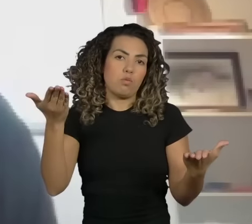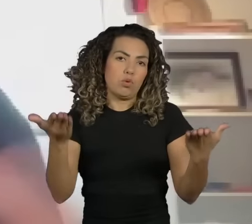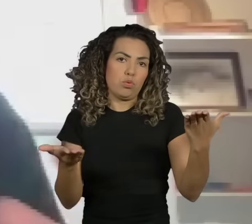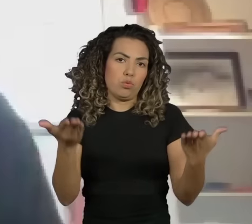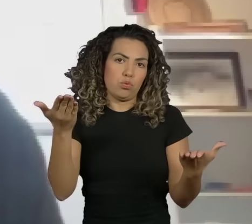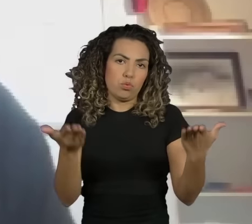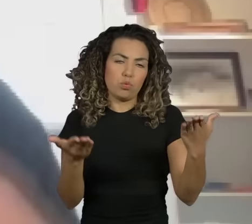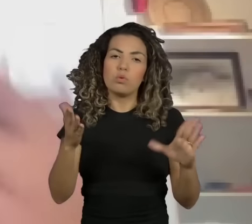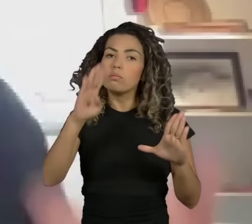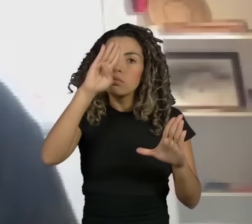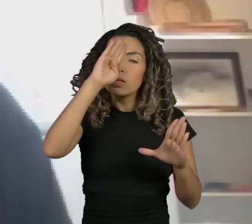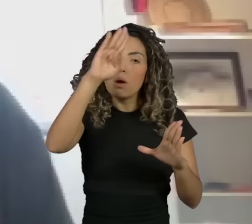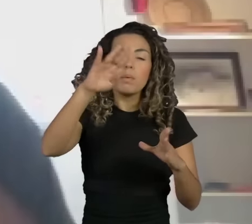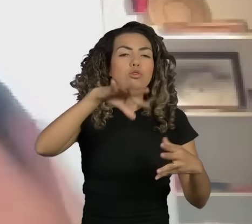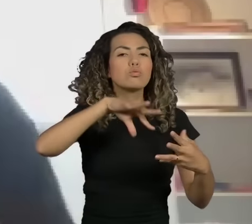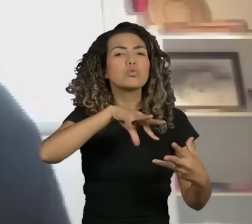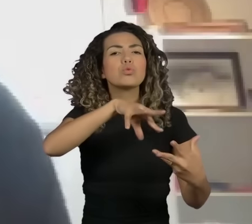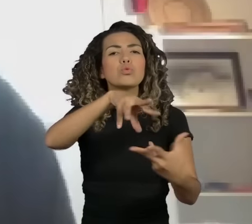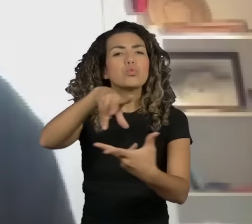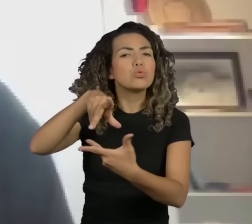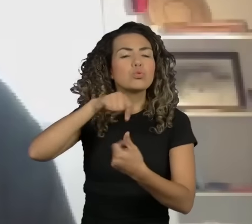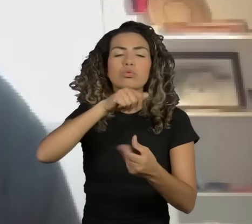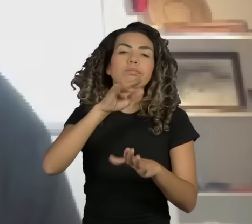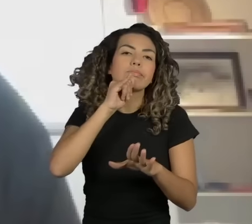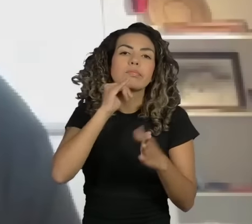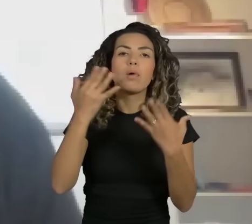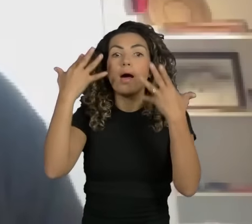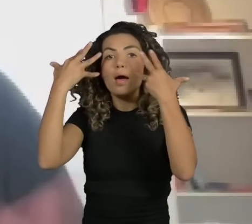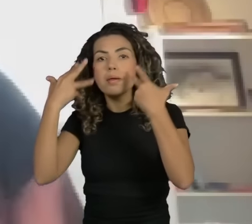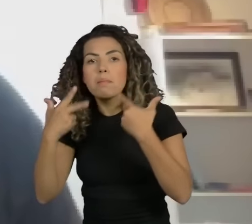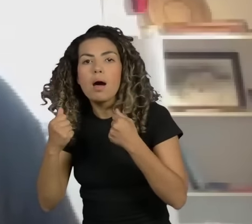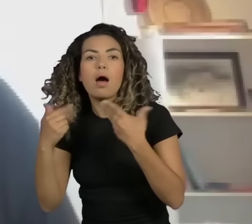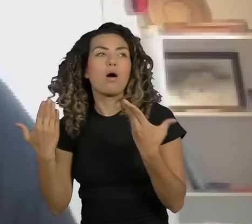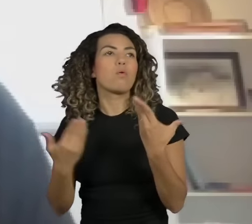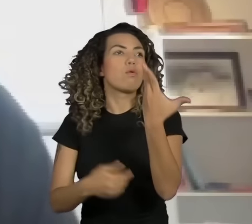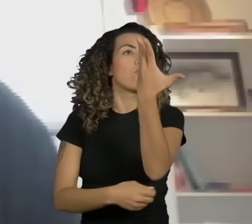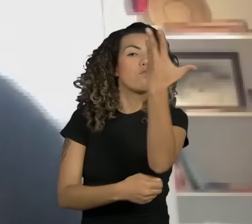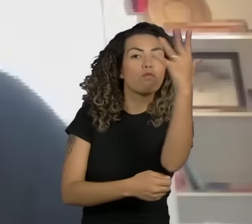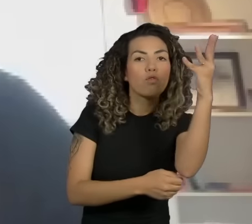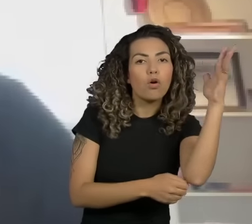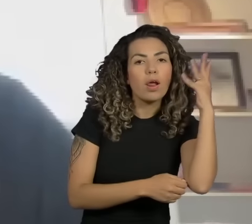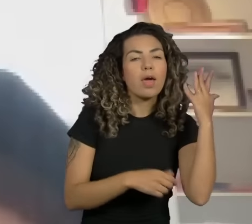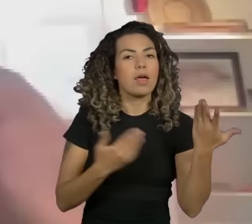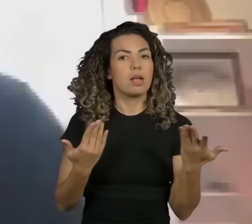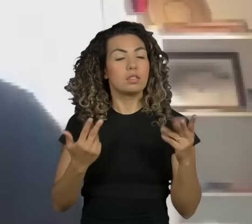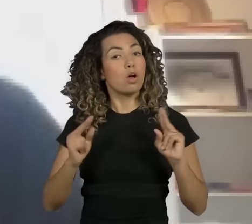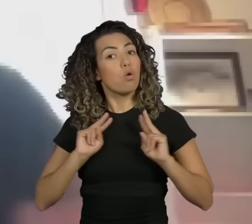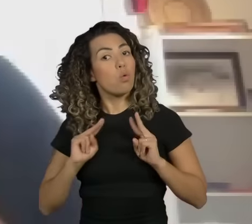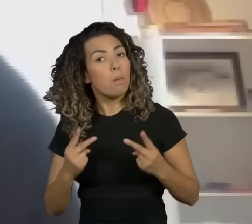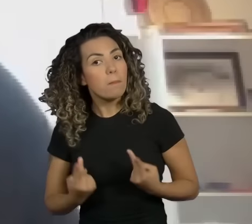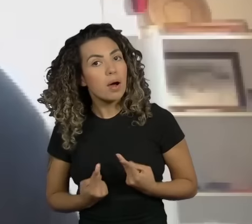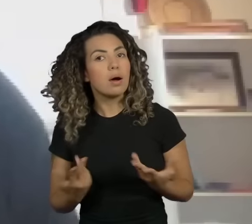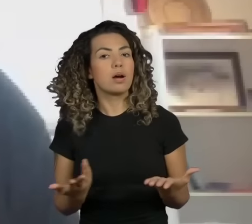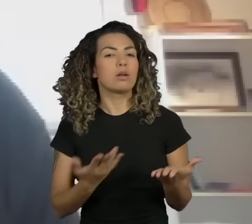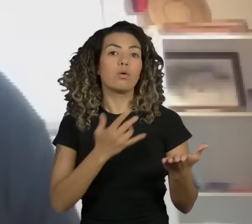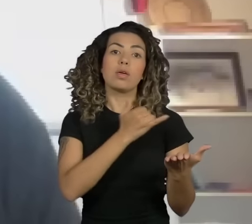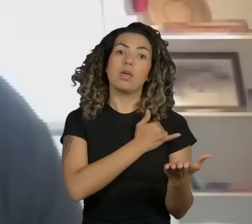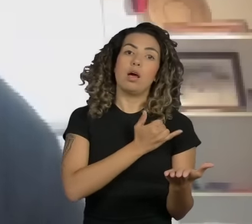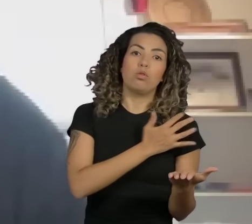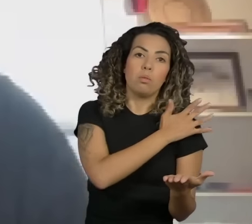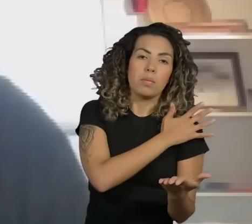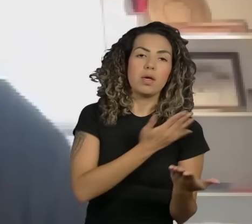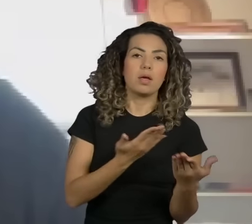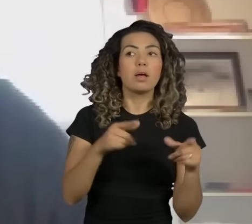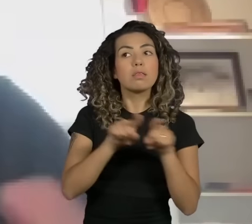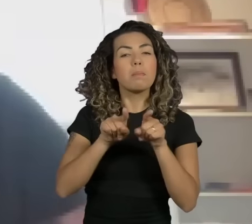seres do mundo, o que inclui os animais, a floresta, o que inclui os humanos, o que inclui os Yanomami e os não